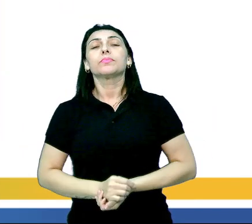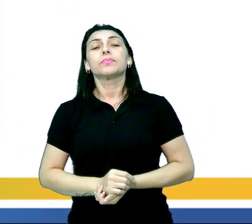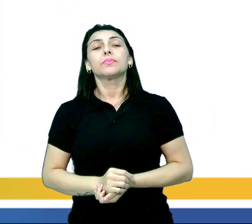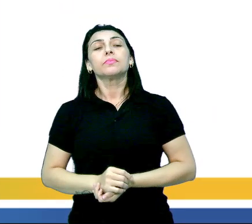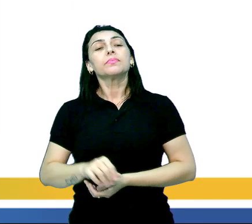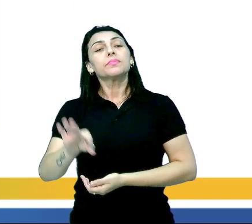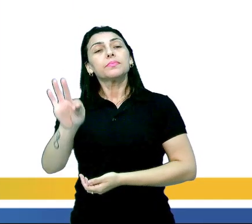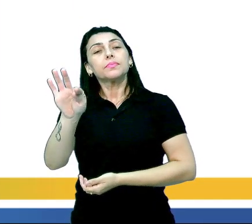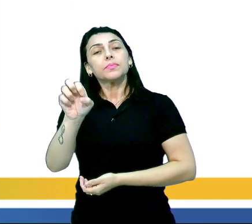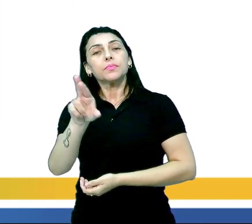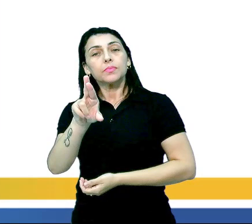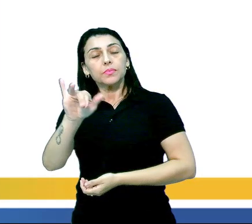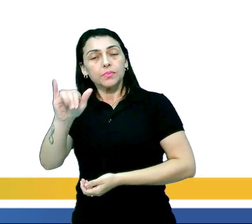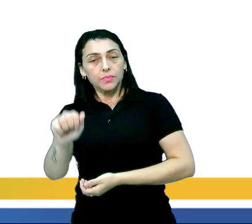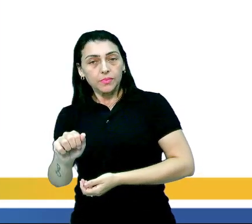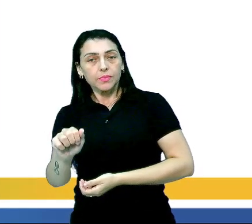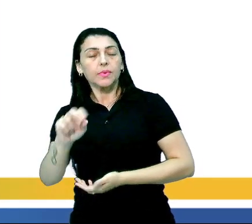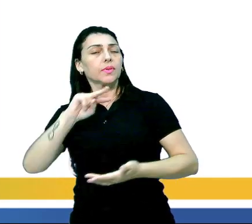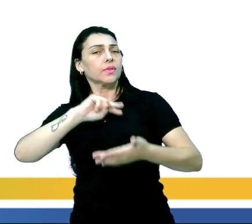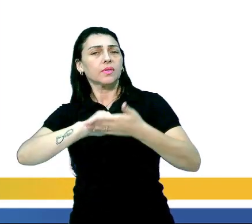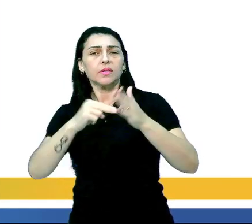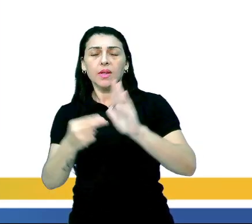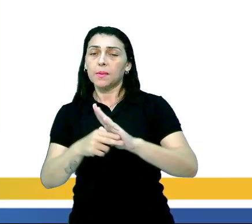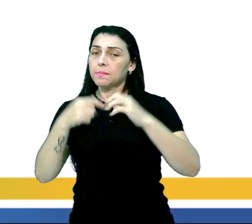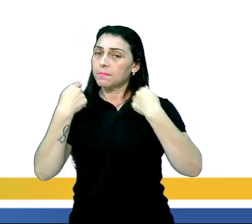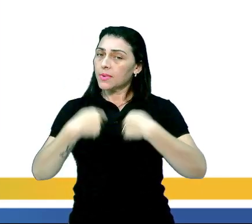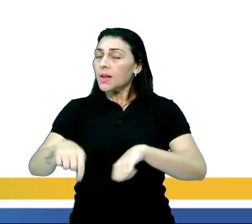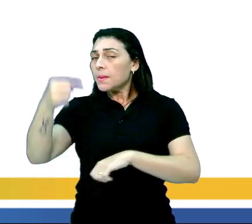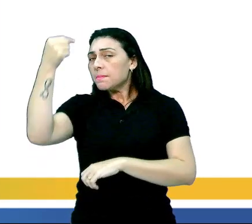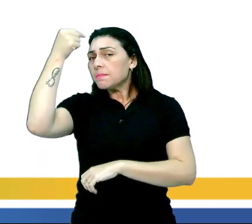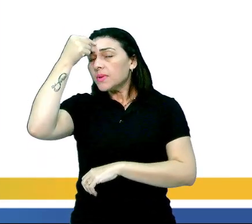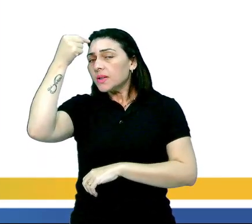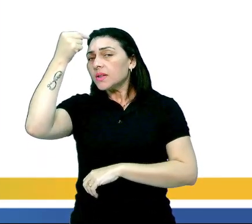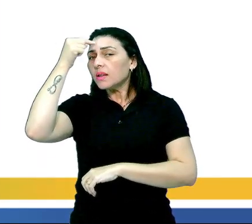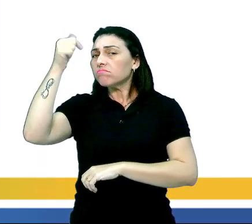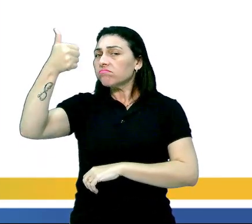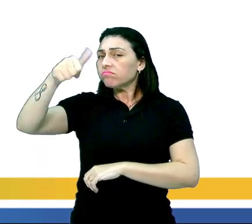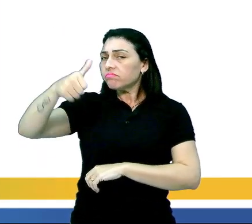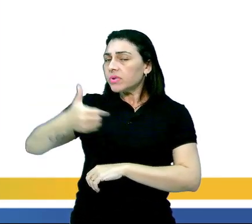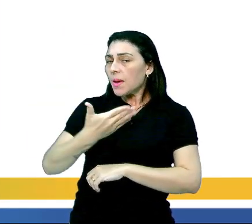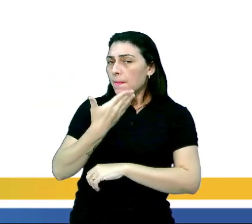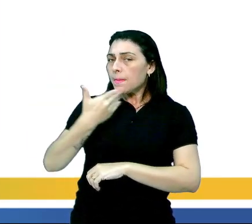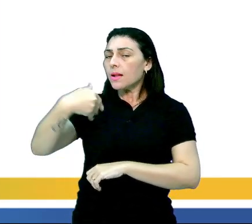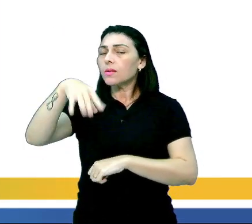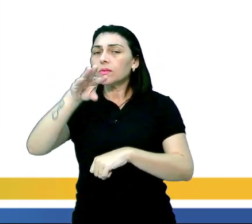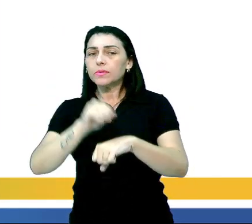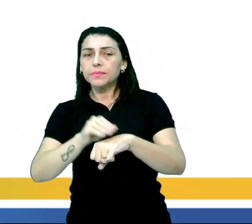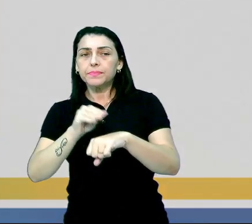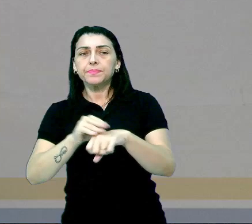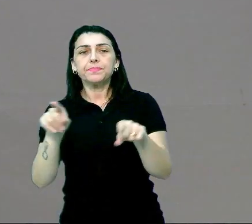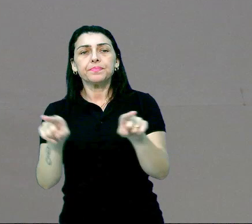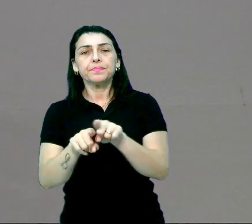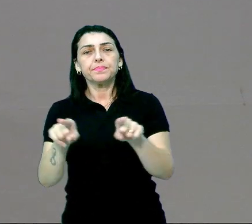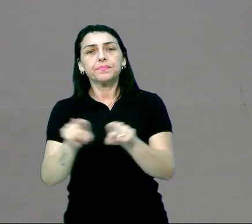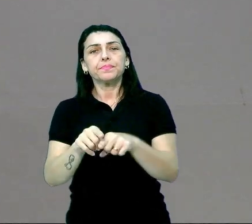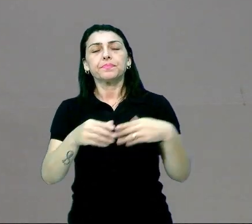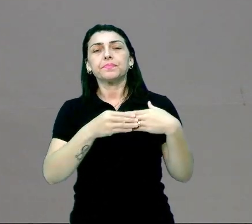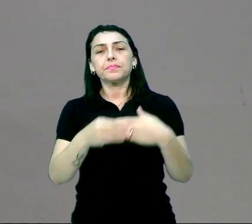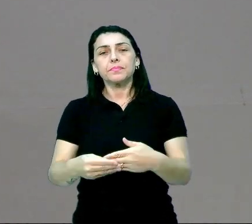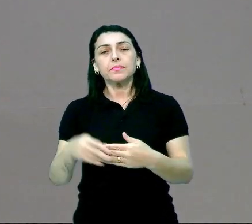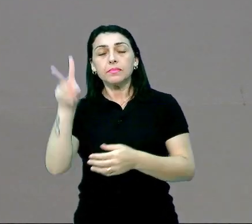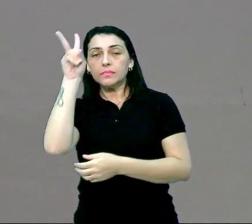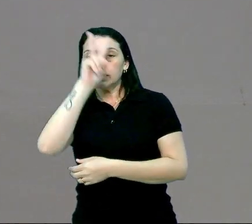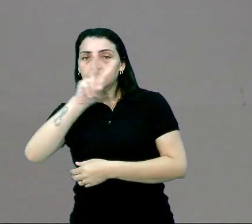teoria chardinista é uma teoria que é preciso ser pensada e é preciso ser melhor conhecida. Inclusive, eu gostaria